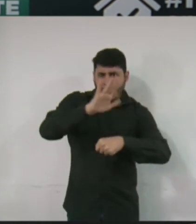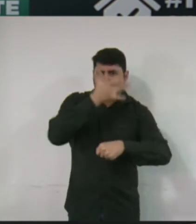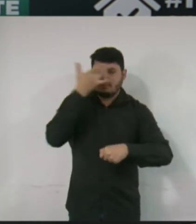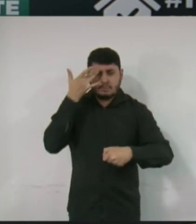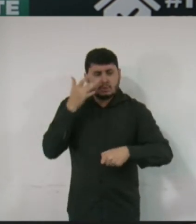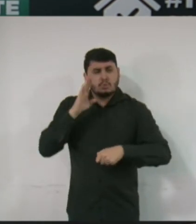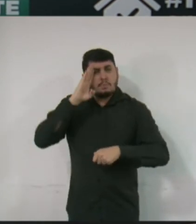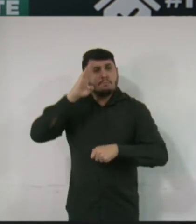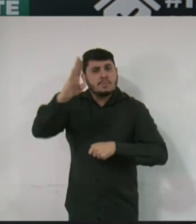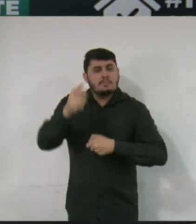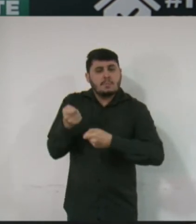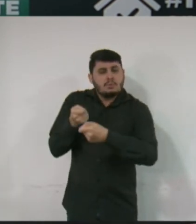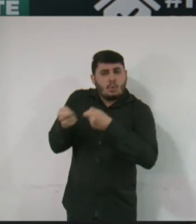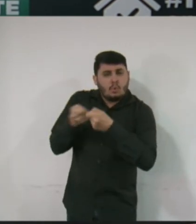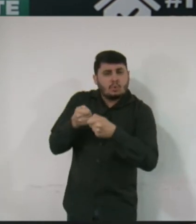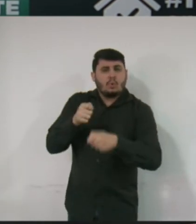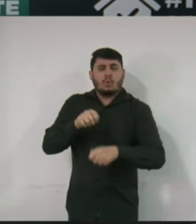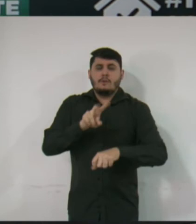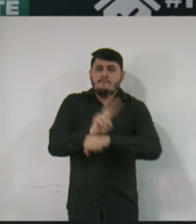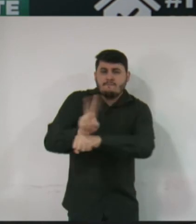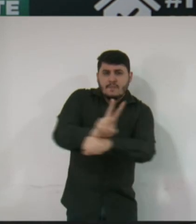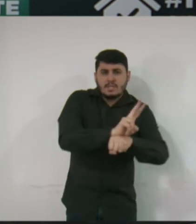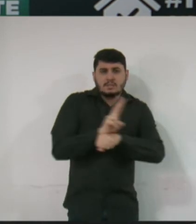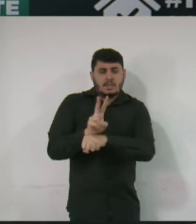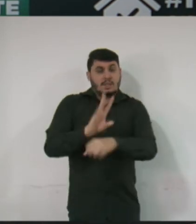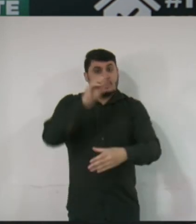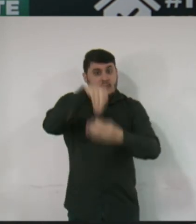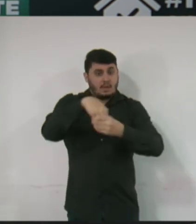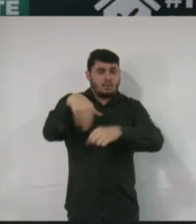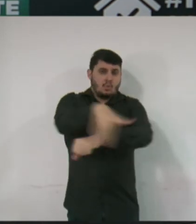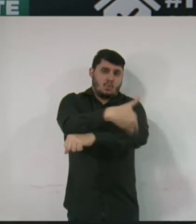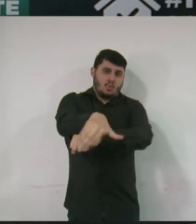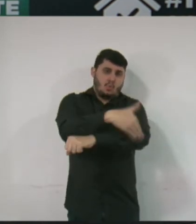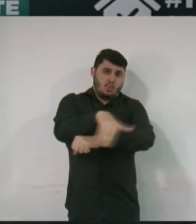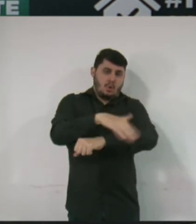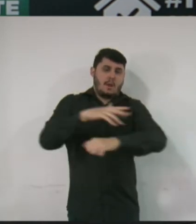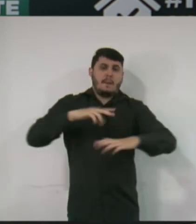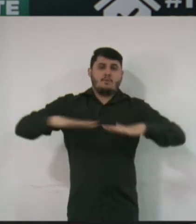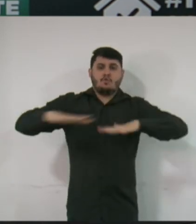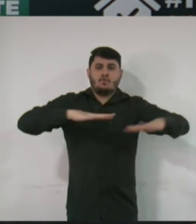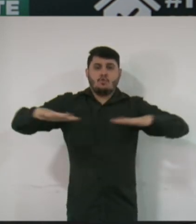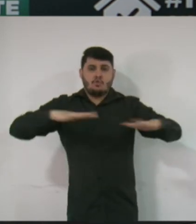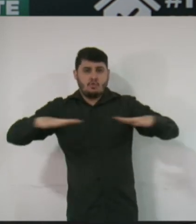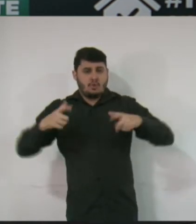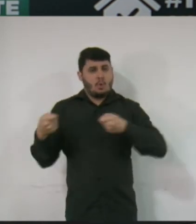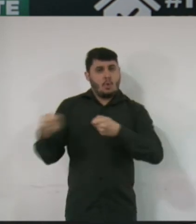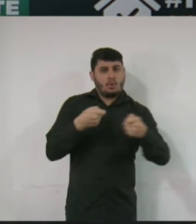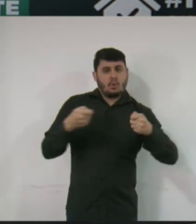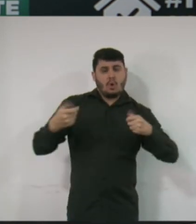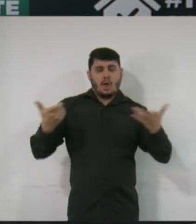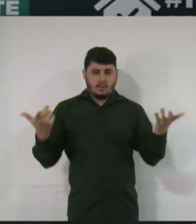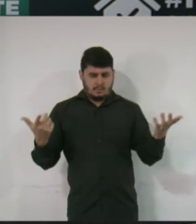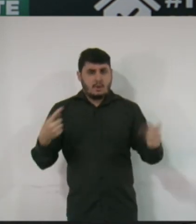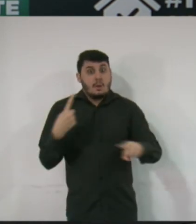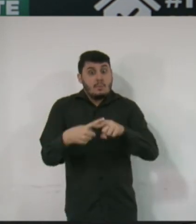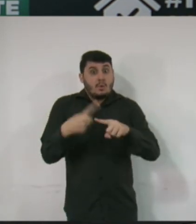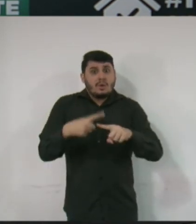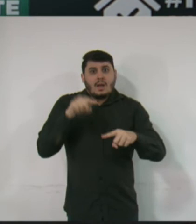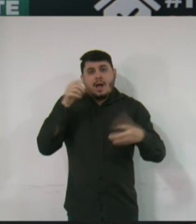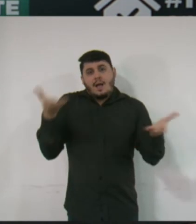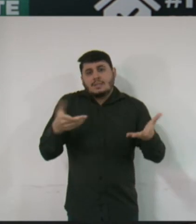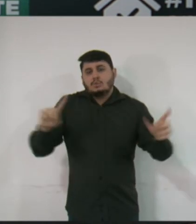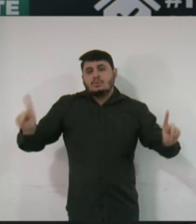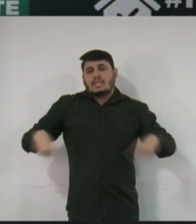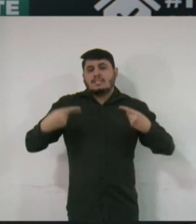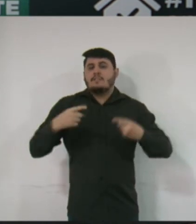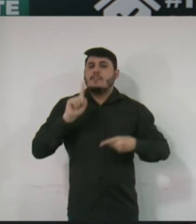toda a fiscalização de ordem pública que é necessária para um desafio como esse, que é um desafio bom, que é a retomada das atividades da